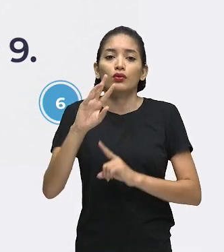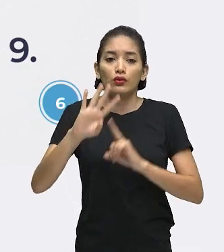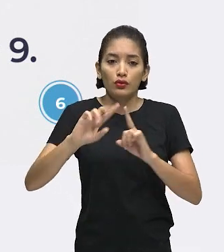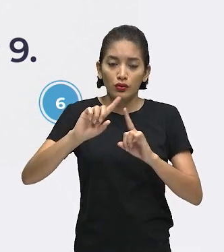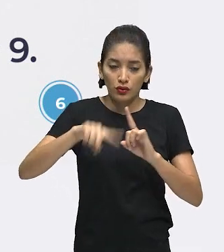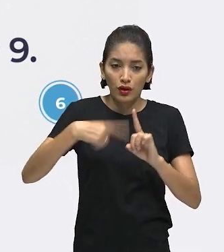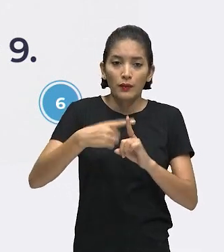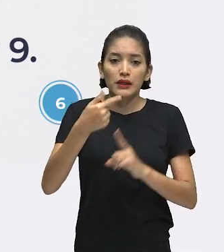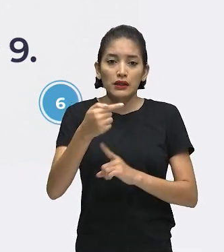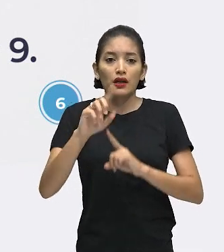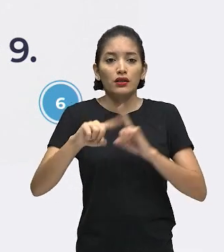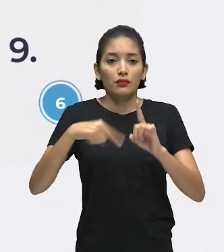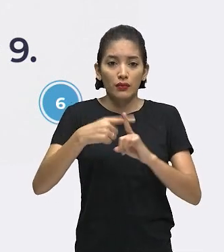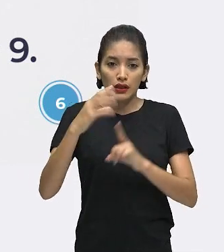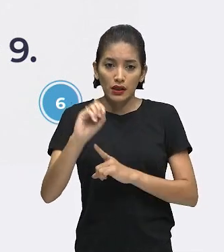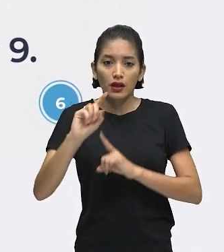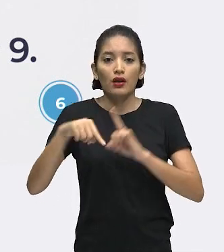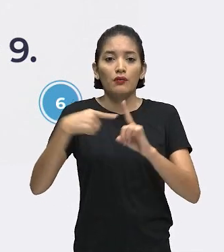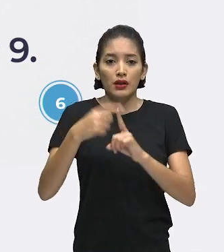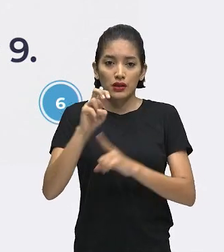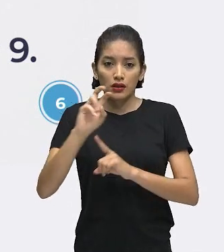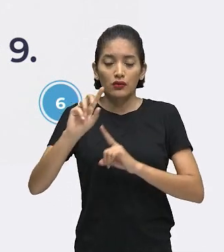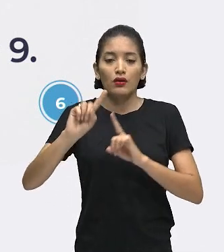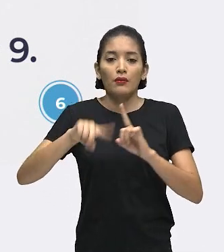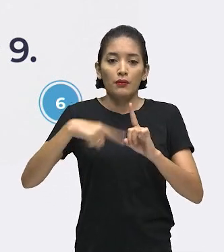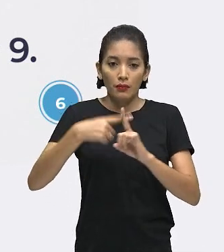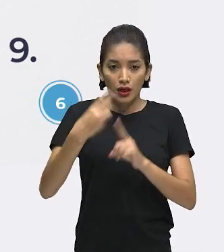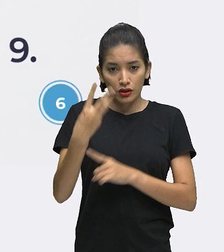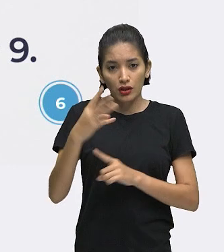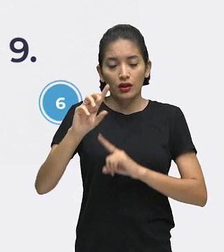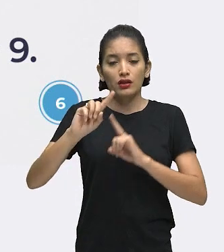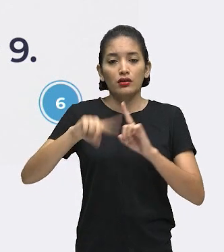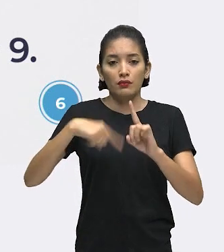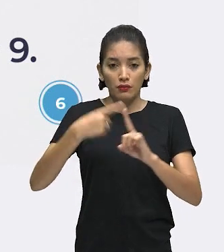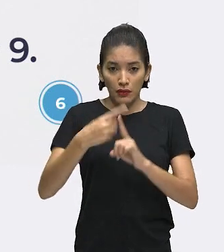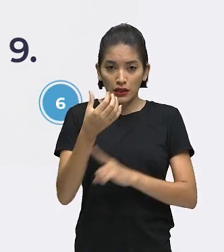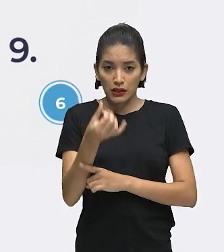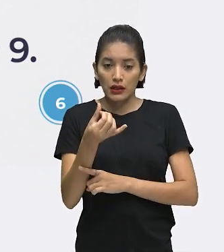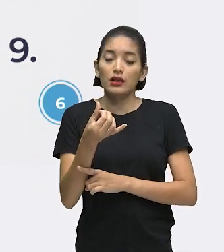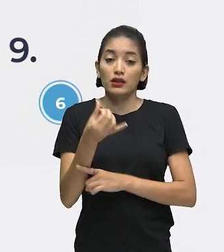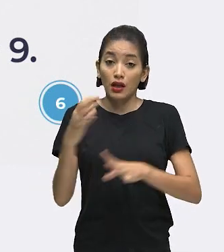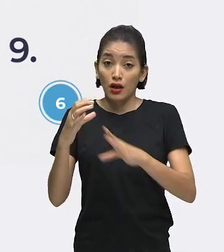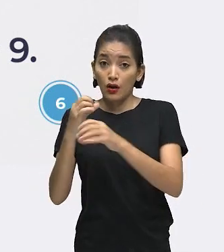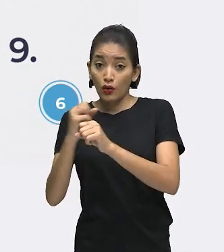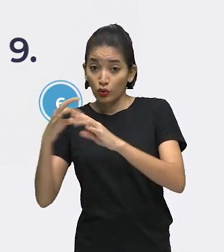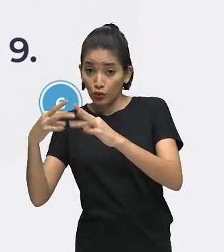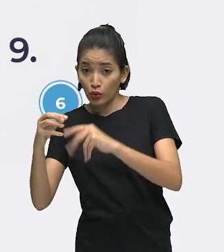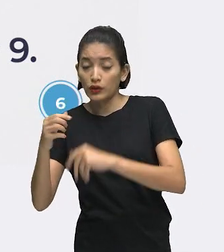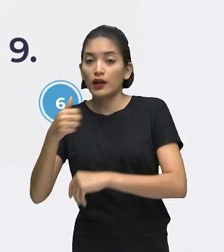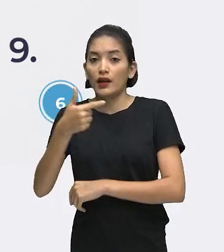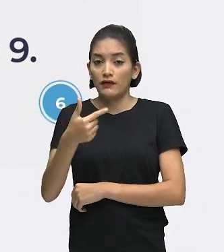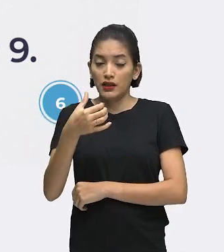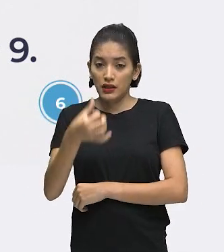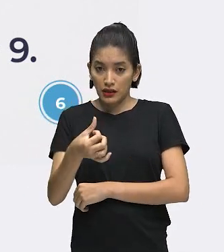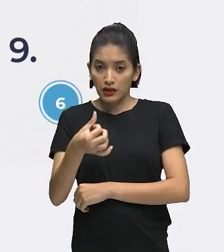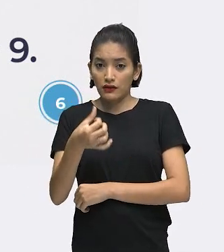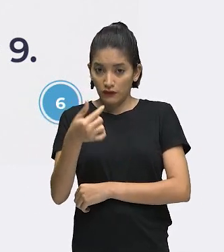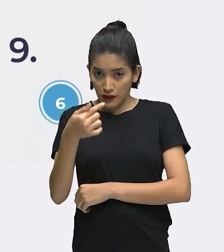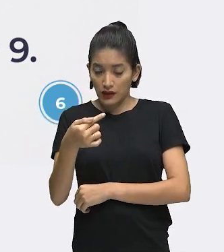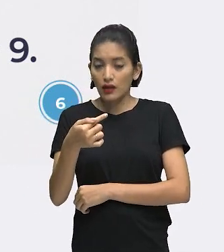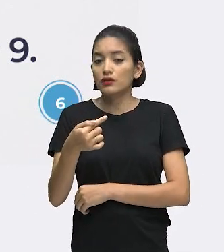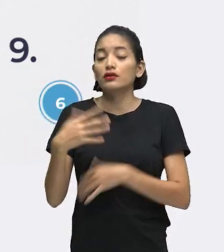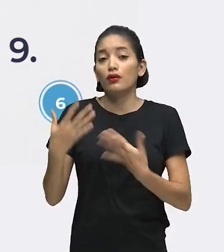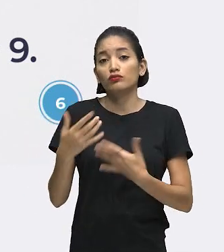mais 0, mais 5, mais 3, mais 6, isso aqui é igual a 27. E 27 é divisível por